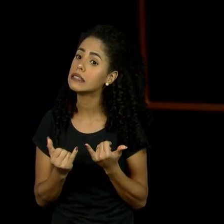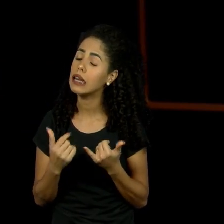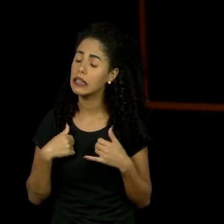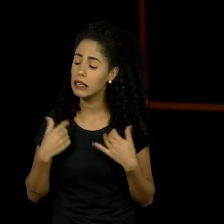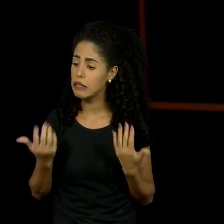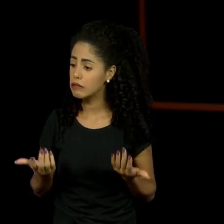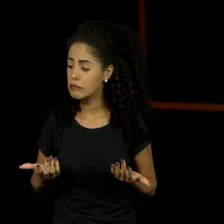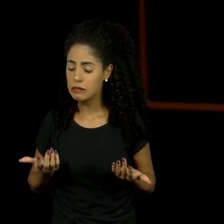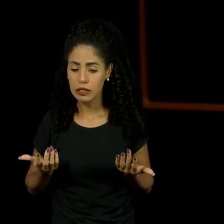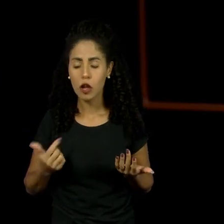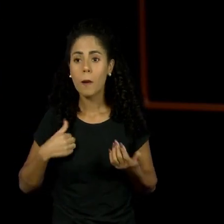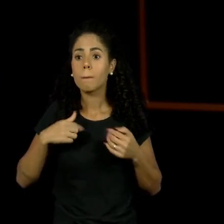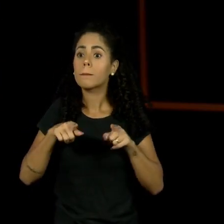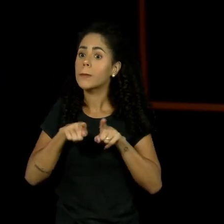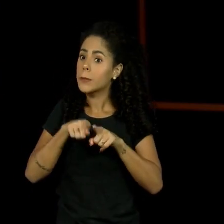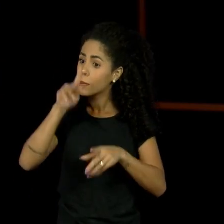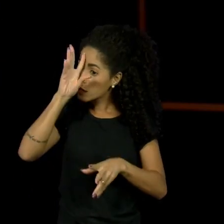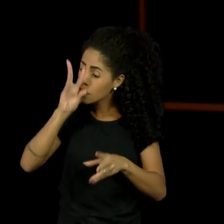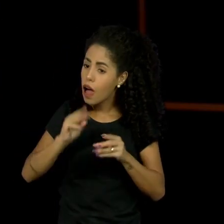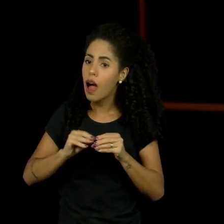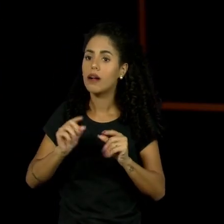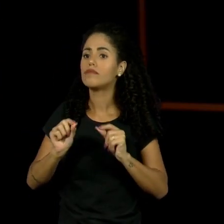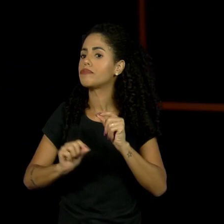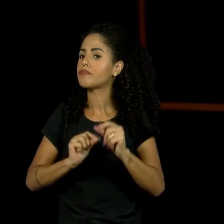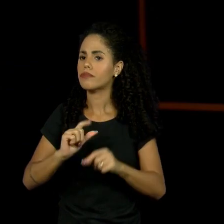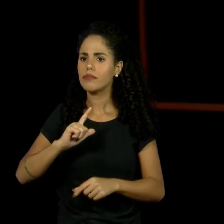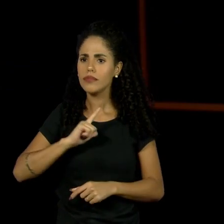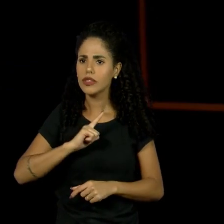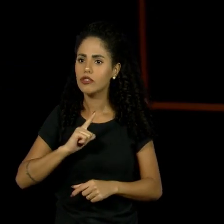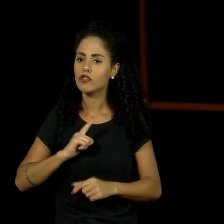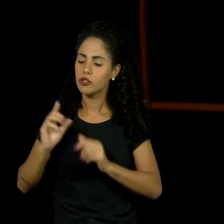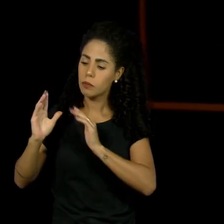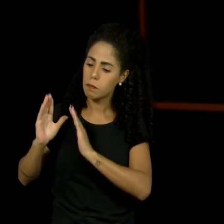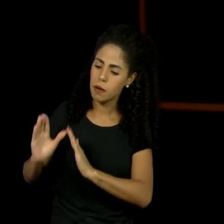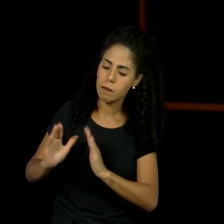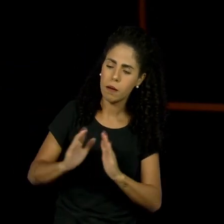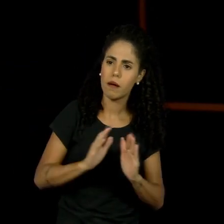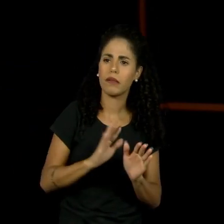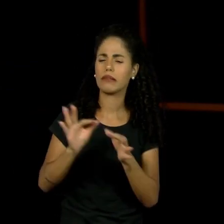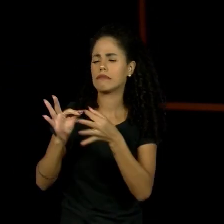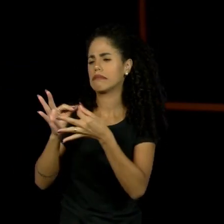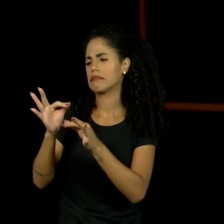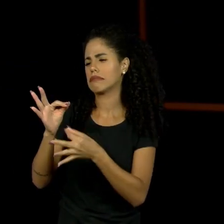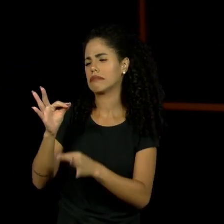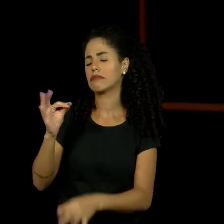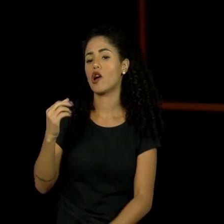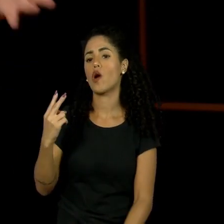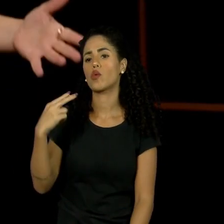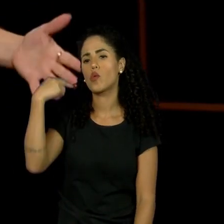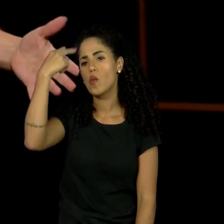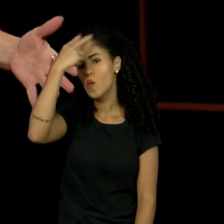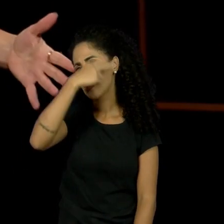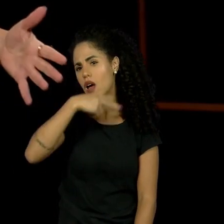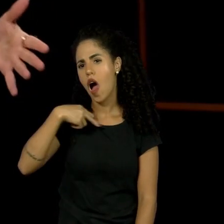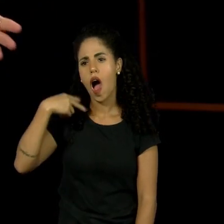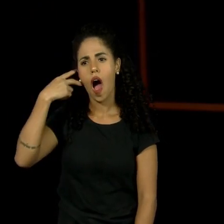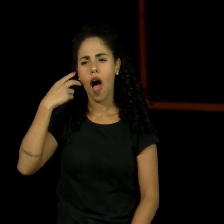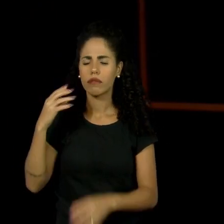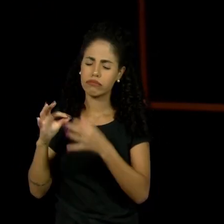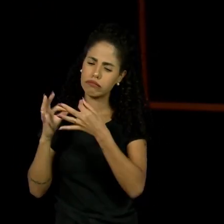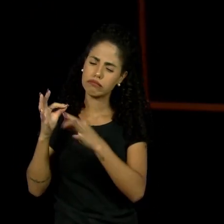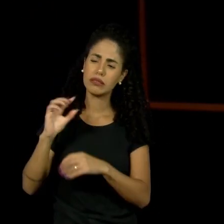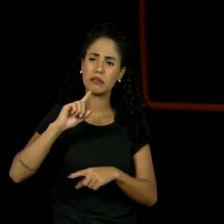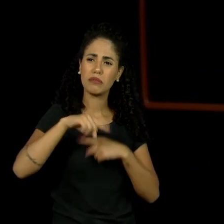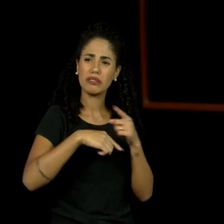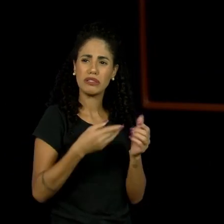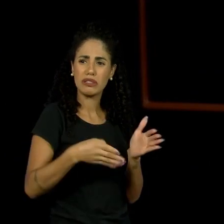fui também entendendo, e a gente fazia sessões longas, que eu saía da sessão dele de 2 horas e dormia 4, de